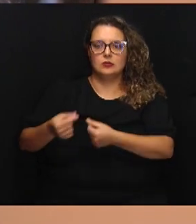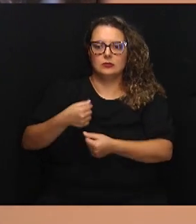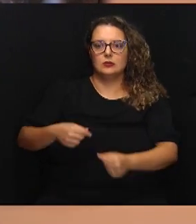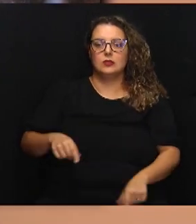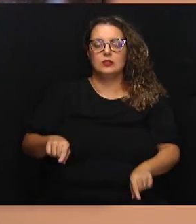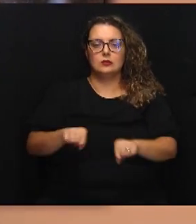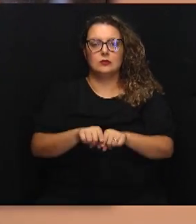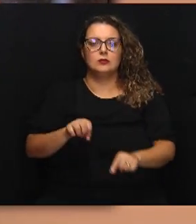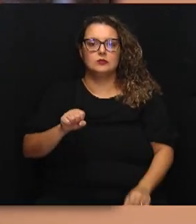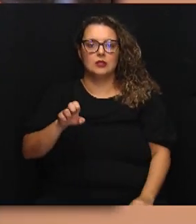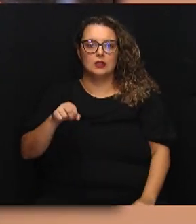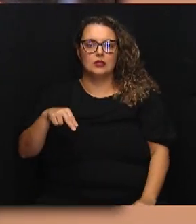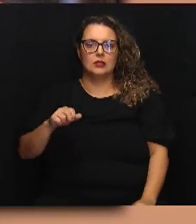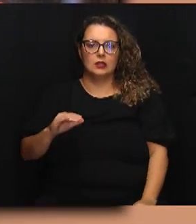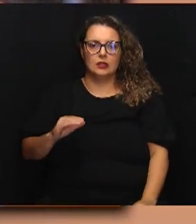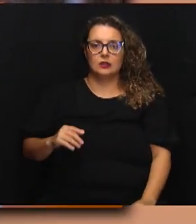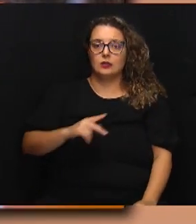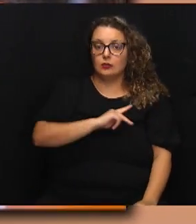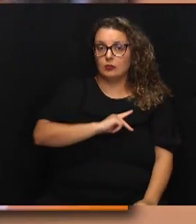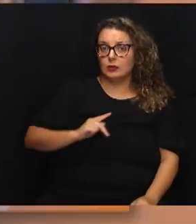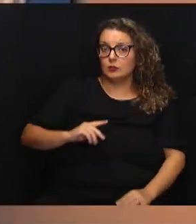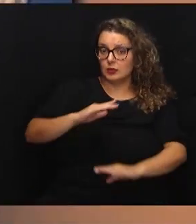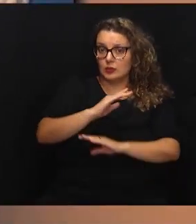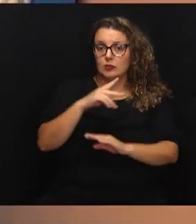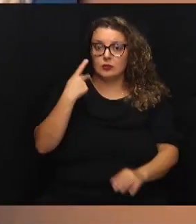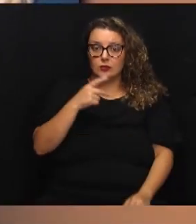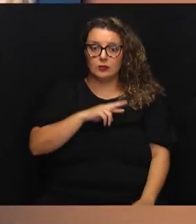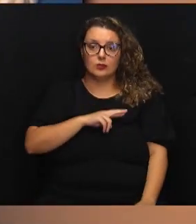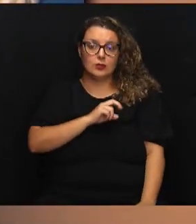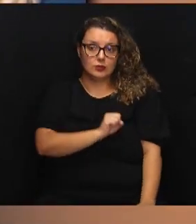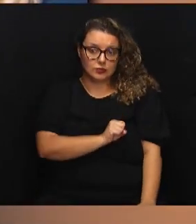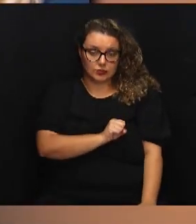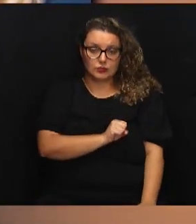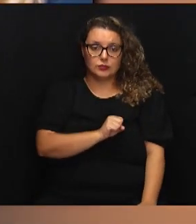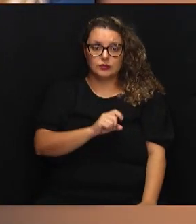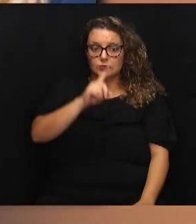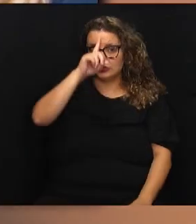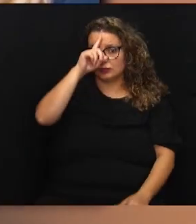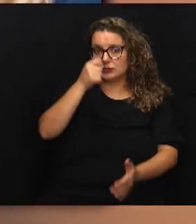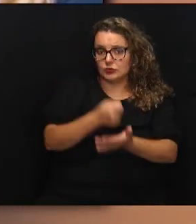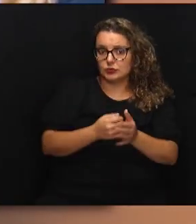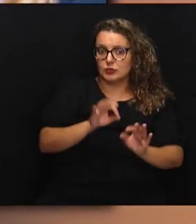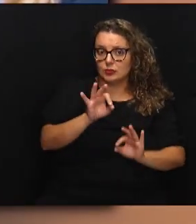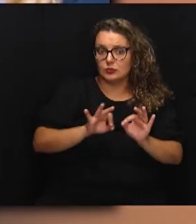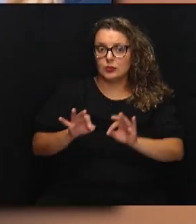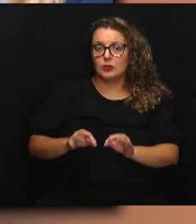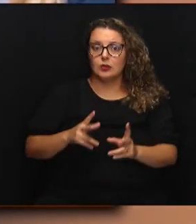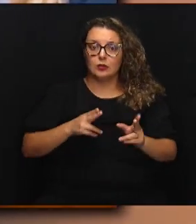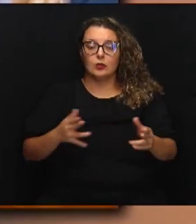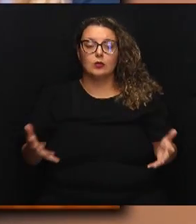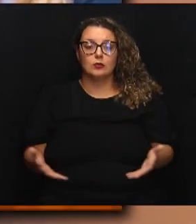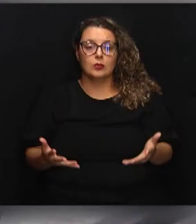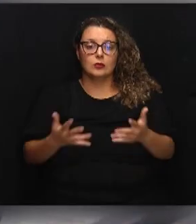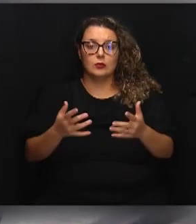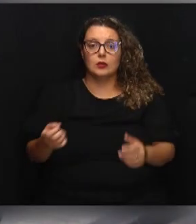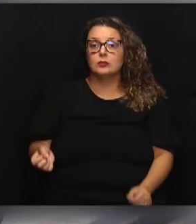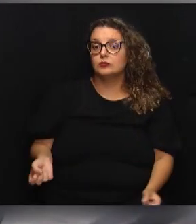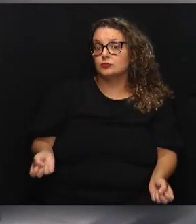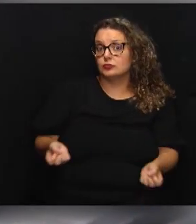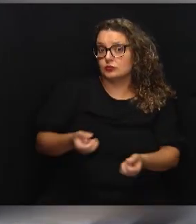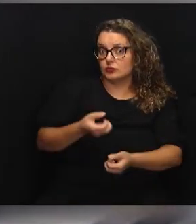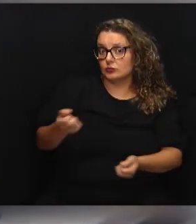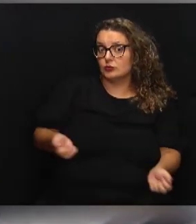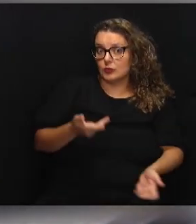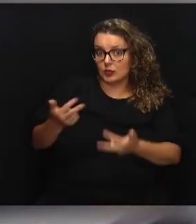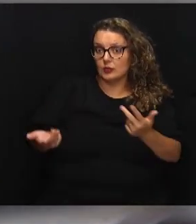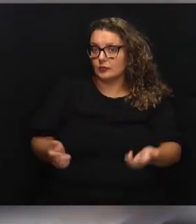O presidente da Câmara Municipal, o vereador Luiz Rossini, definiu o projeto como uma iniciativa inédita. Realmente hoje